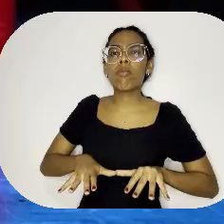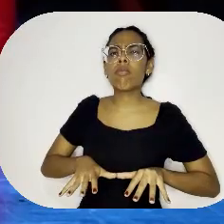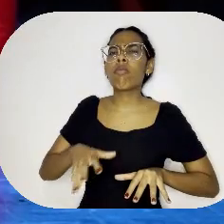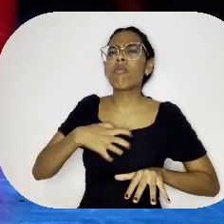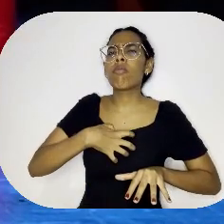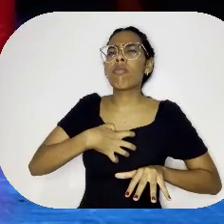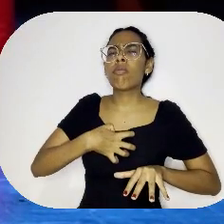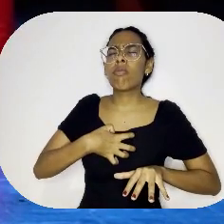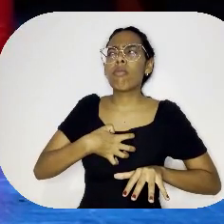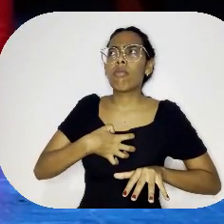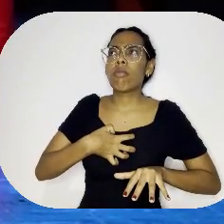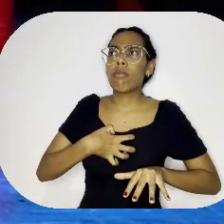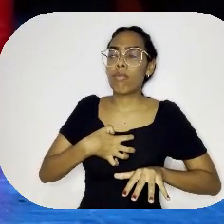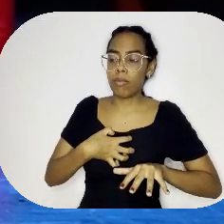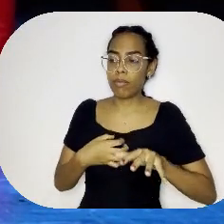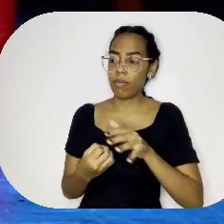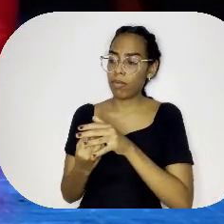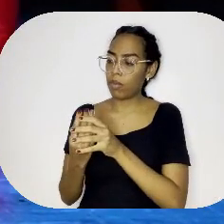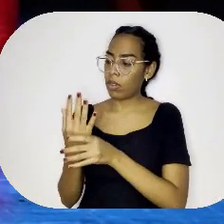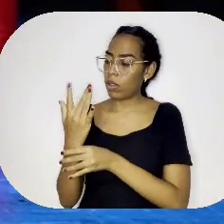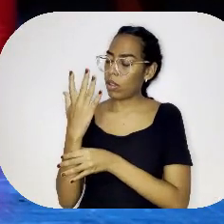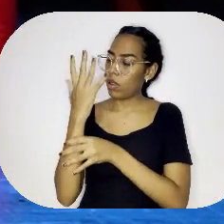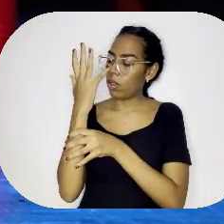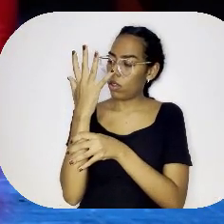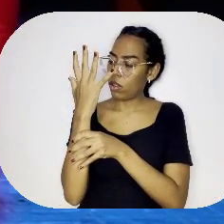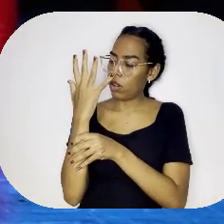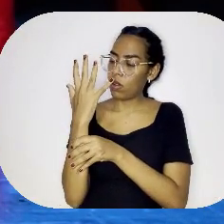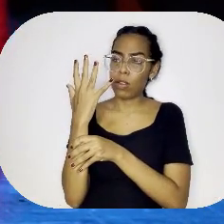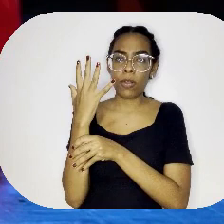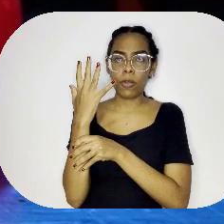Quis tocar o chão, quis me segurar.